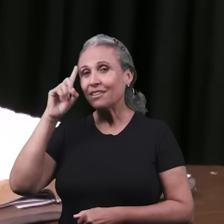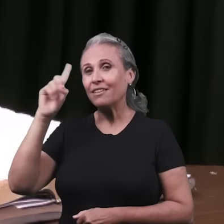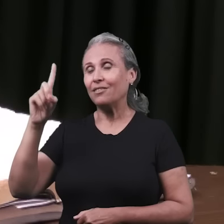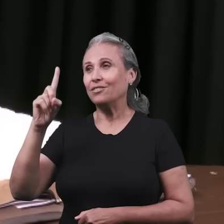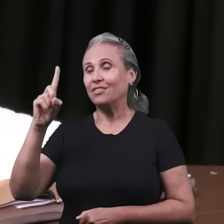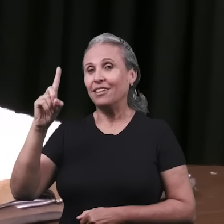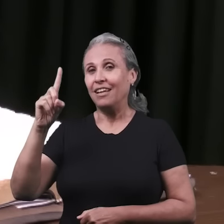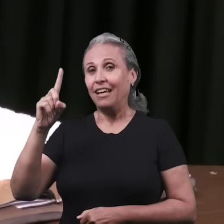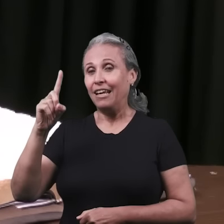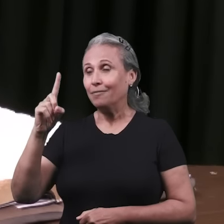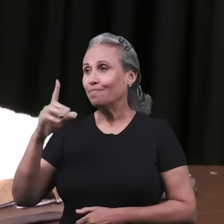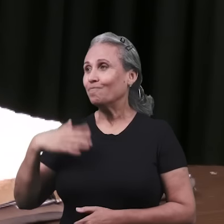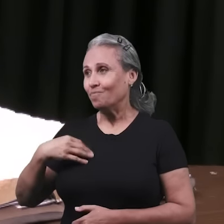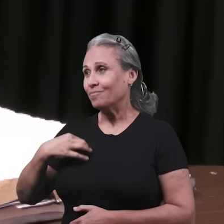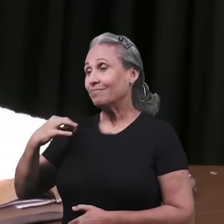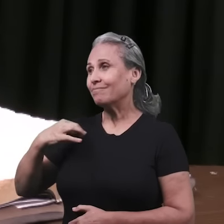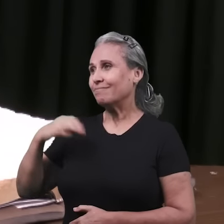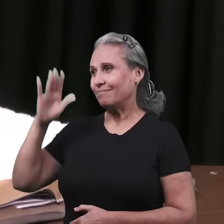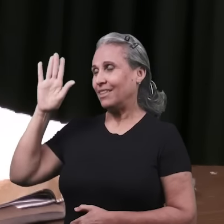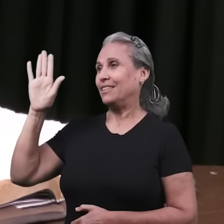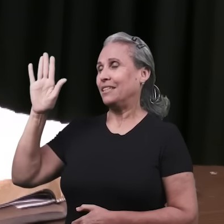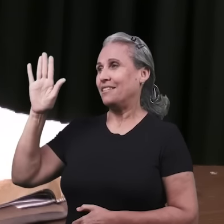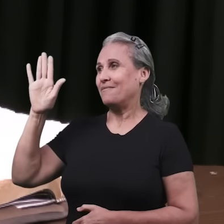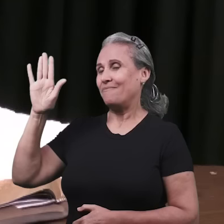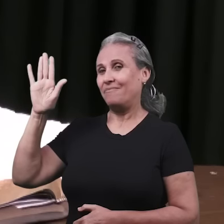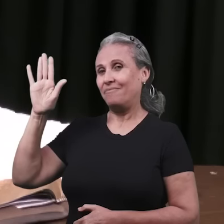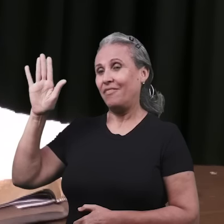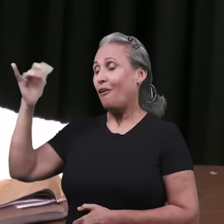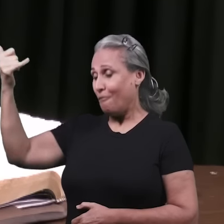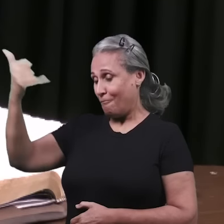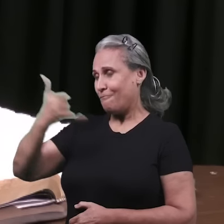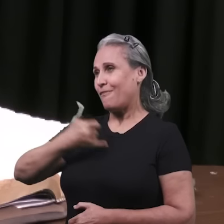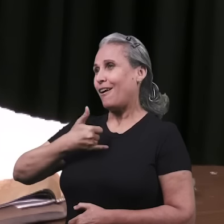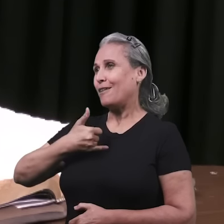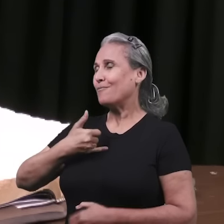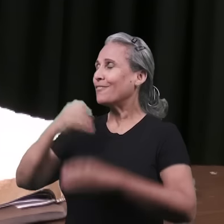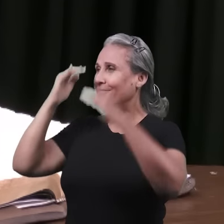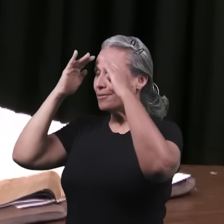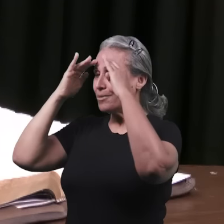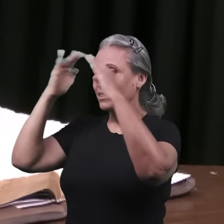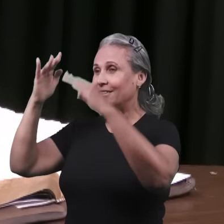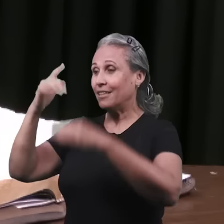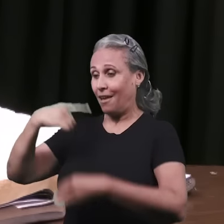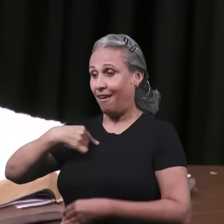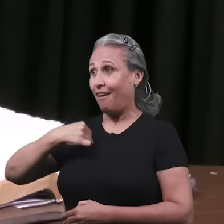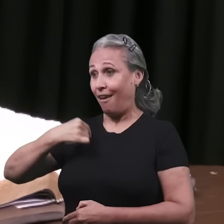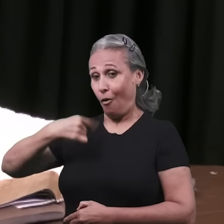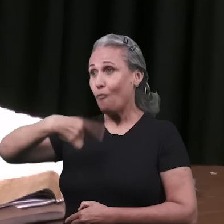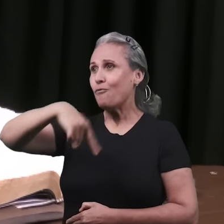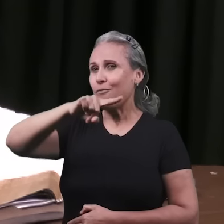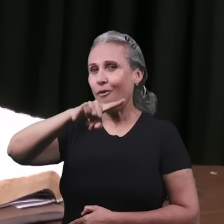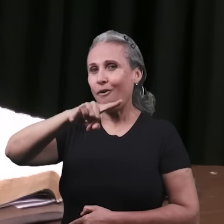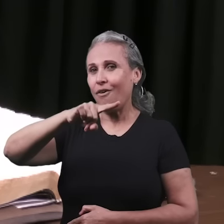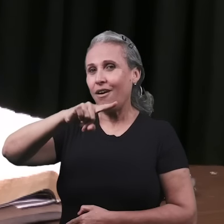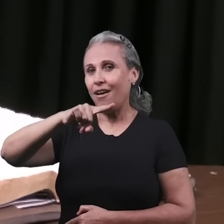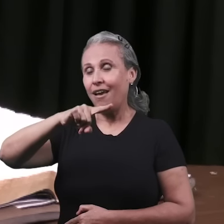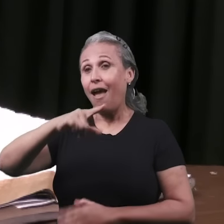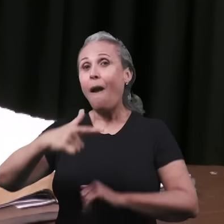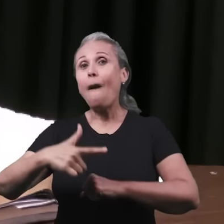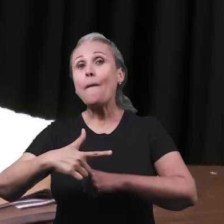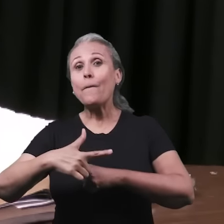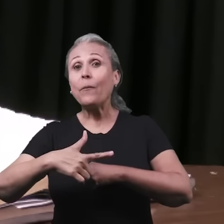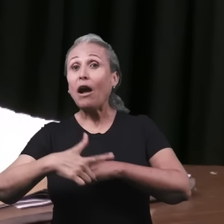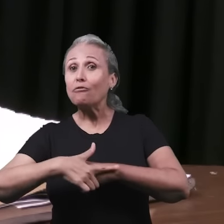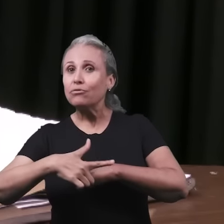Senhor, porque o teu servo ouve, não é isso? Eis-me aqui, envia-me a mim. Esse é o papel daqueles que estão